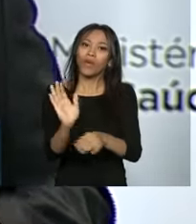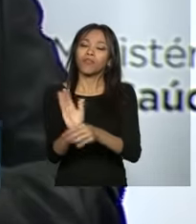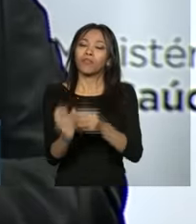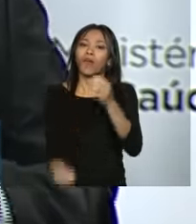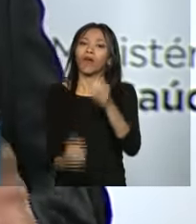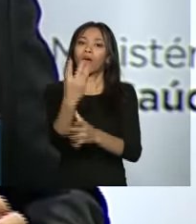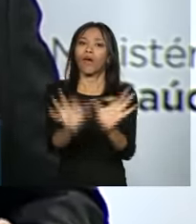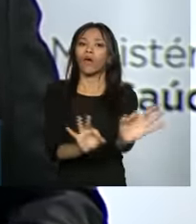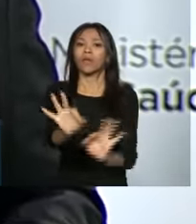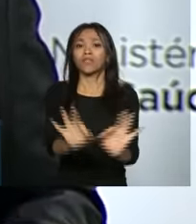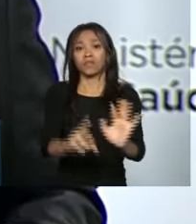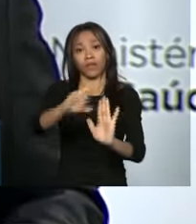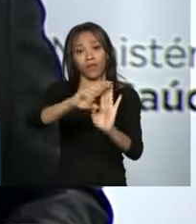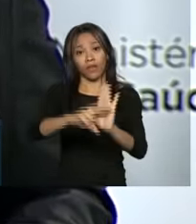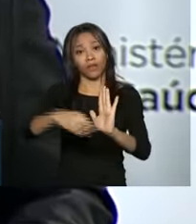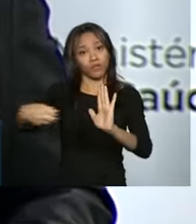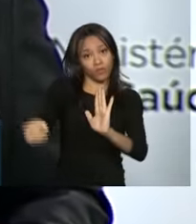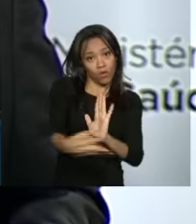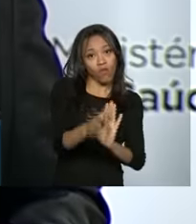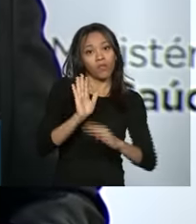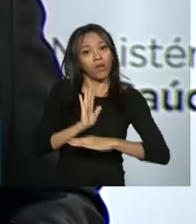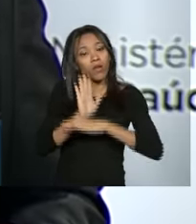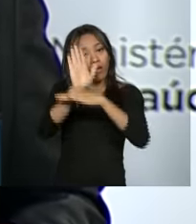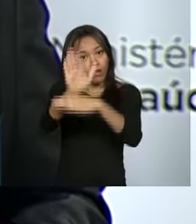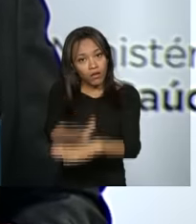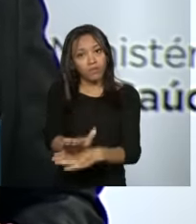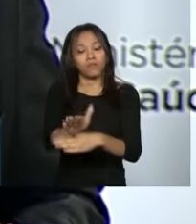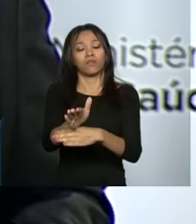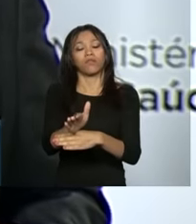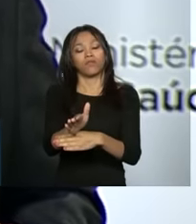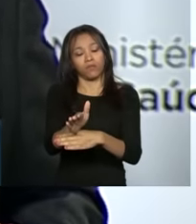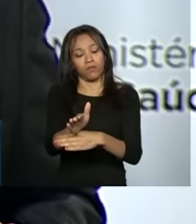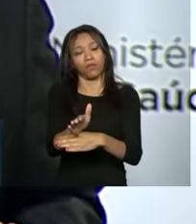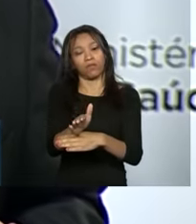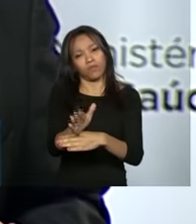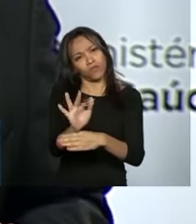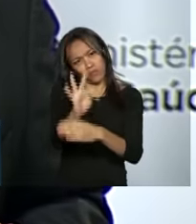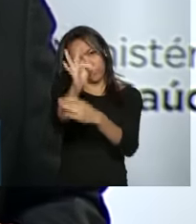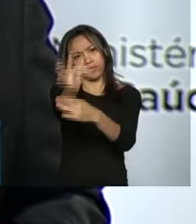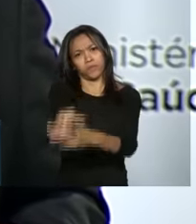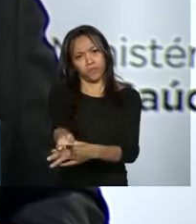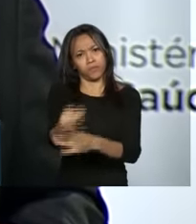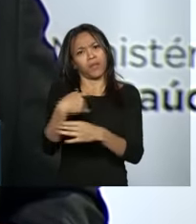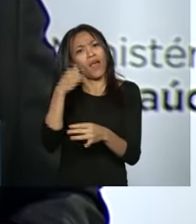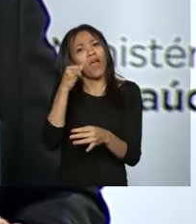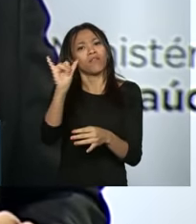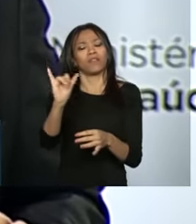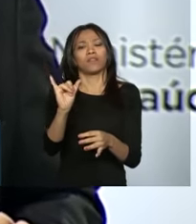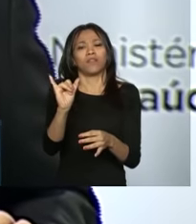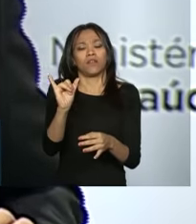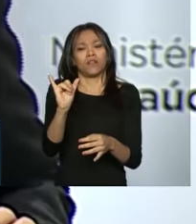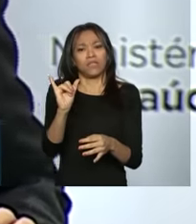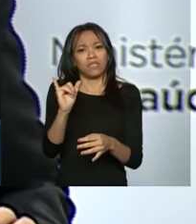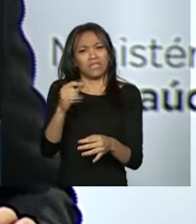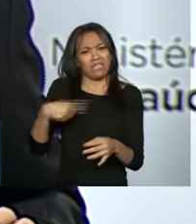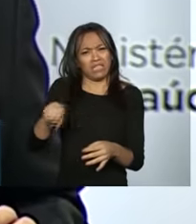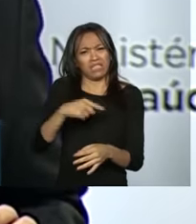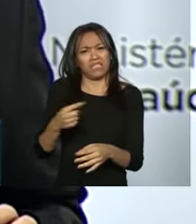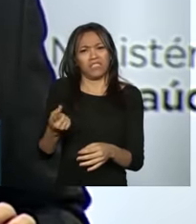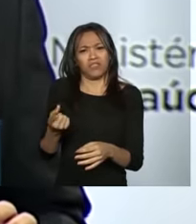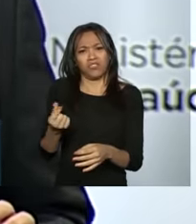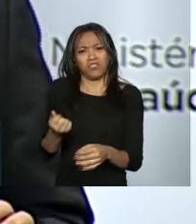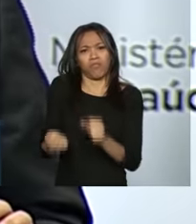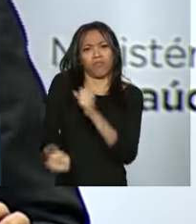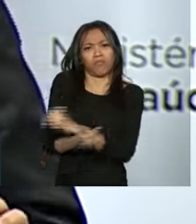eh inovadoras para que isso para pensarmos o futuro para evitar que essas essas práticas voltem